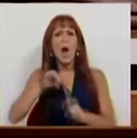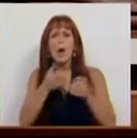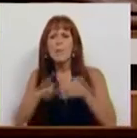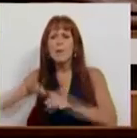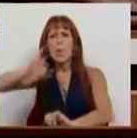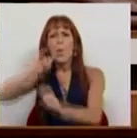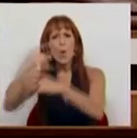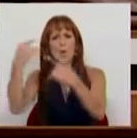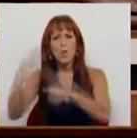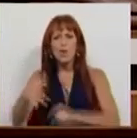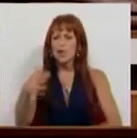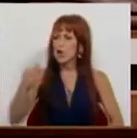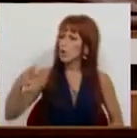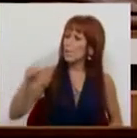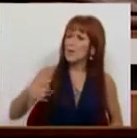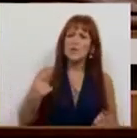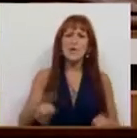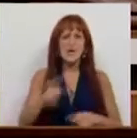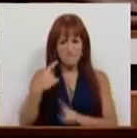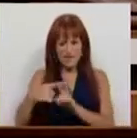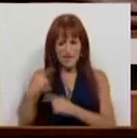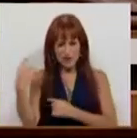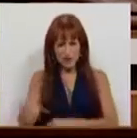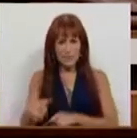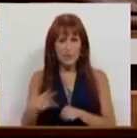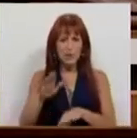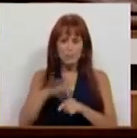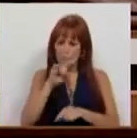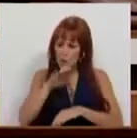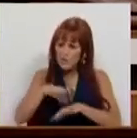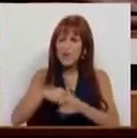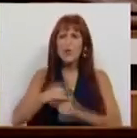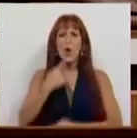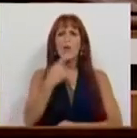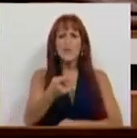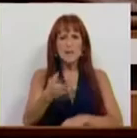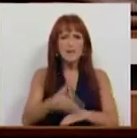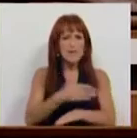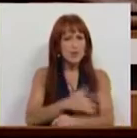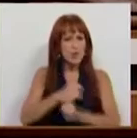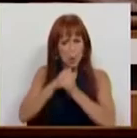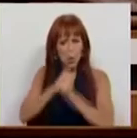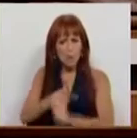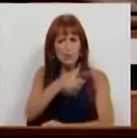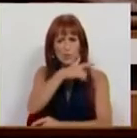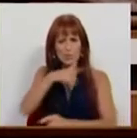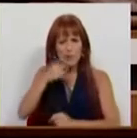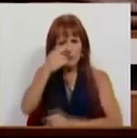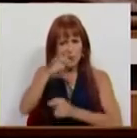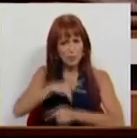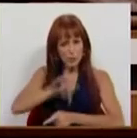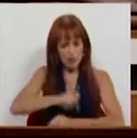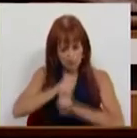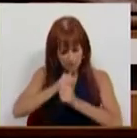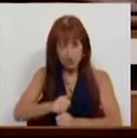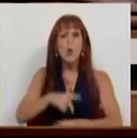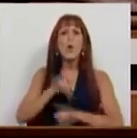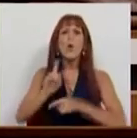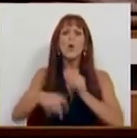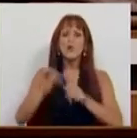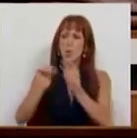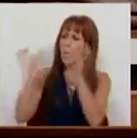caminho. E no PS temos essa vantagem. Podemos fazer aquilo que dissemos, cumprindo o que prometemos aos portugueses,